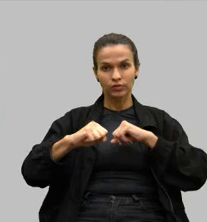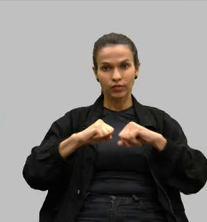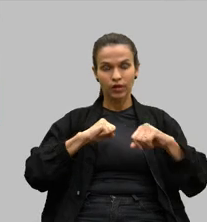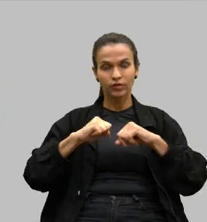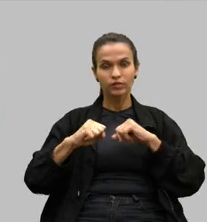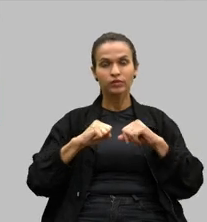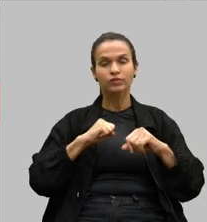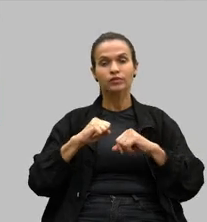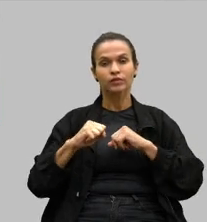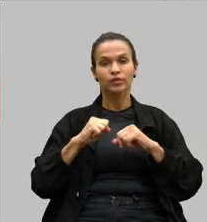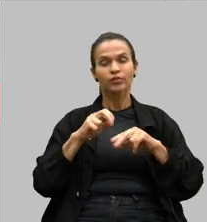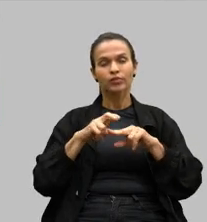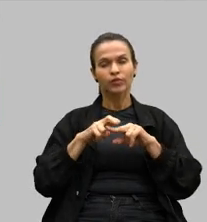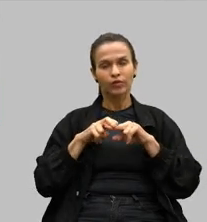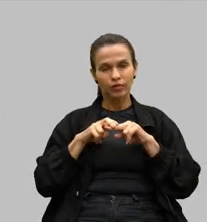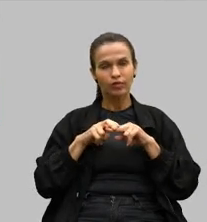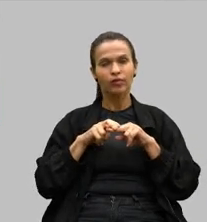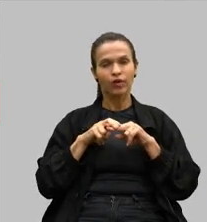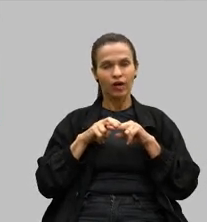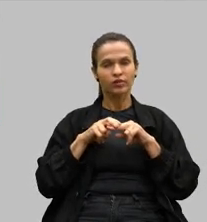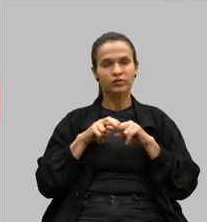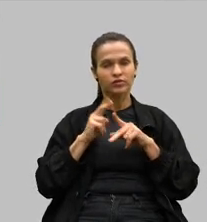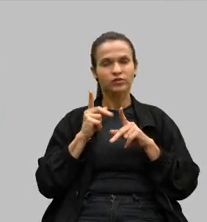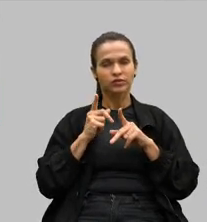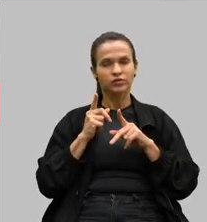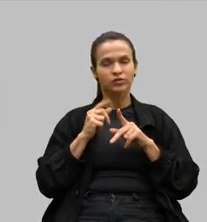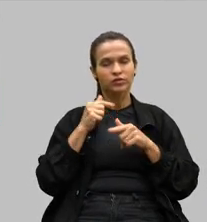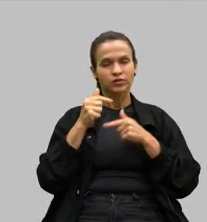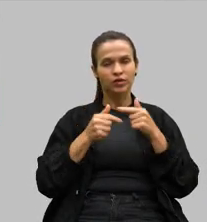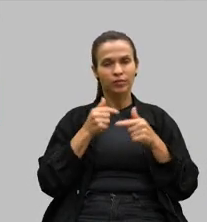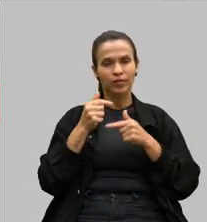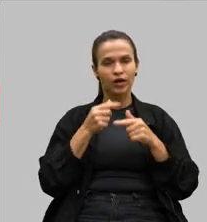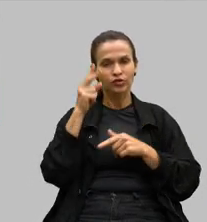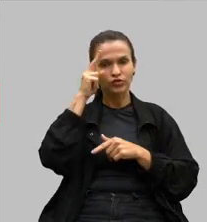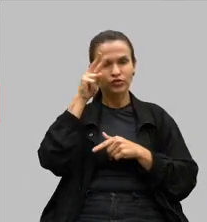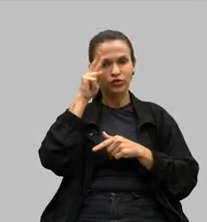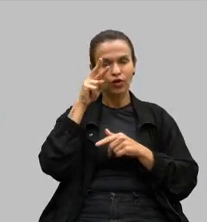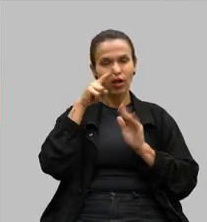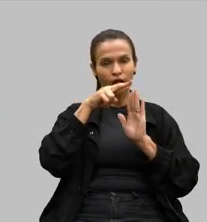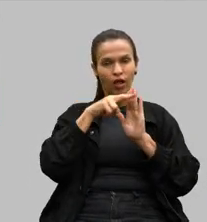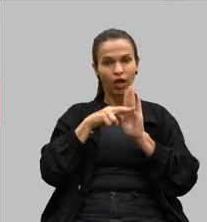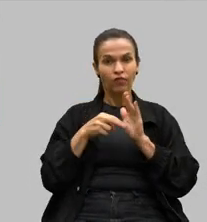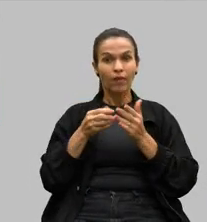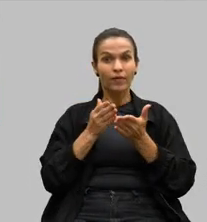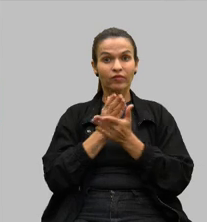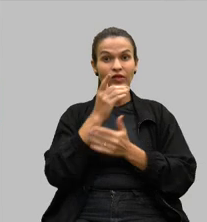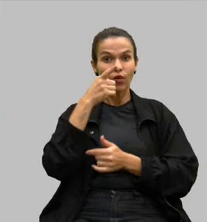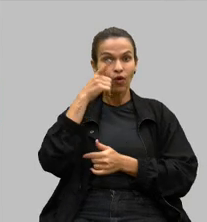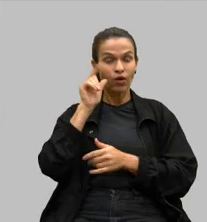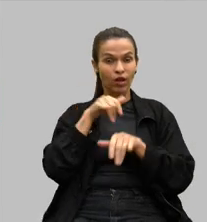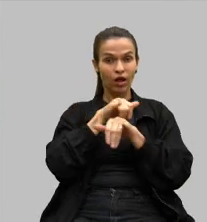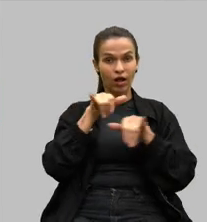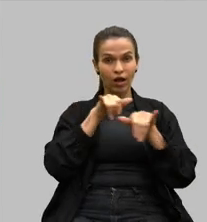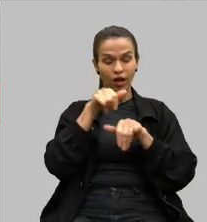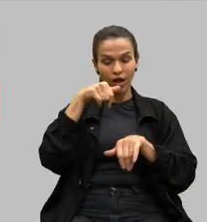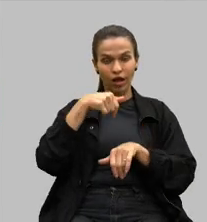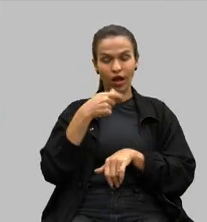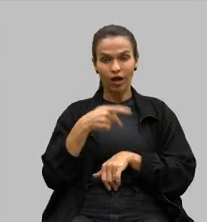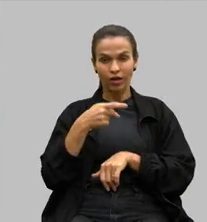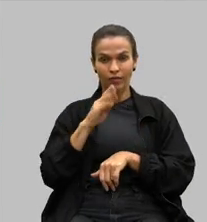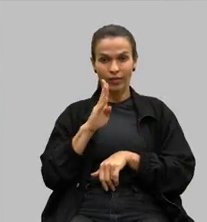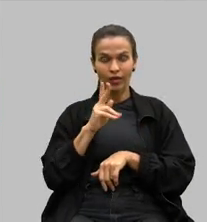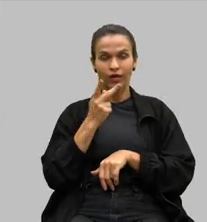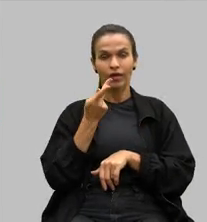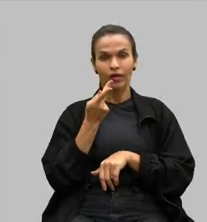esse essa demanda Histórica de um marco regulatório que foi aprovado ontem anunciado aqui em Belo Horizonte